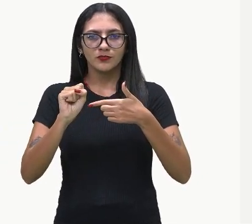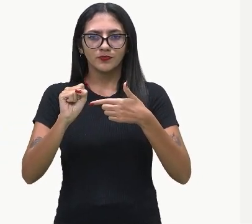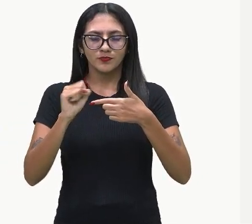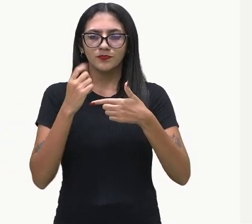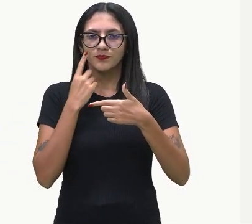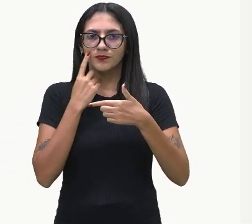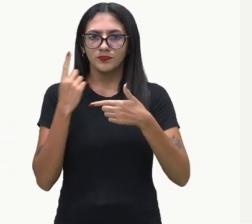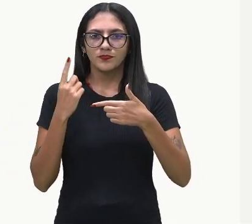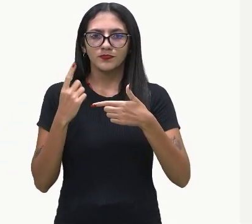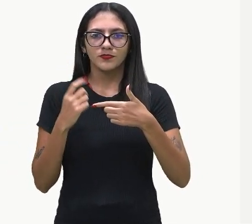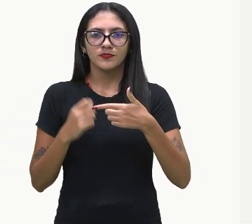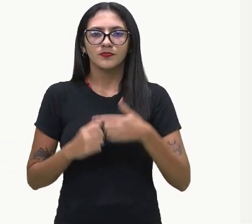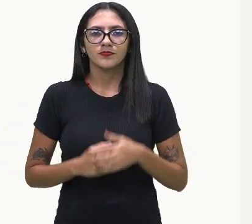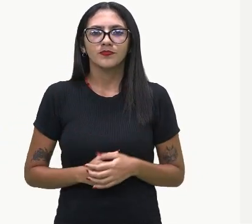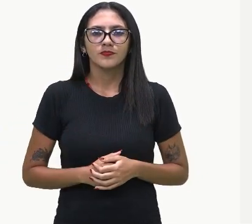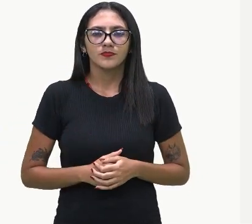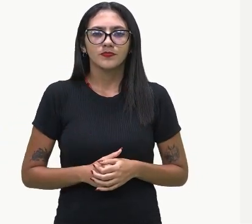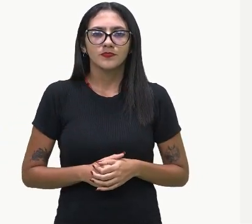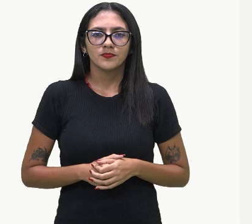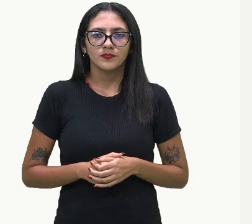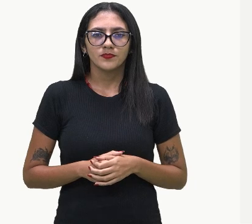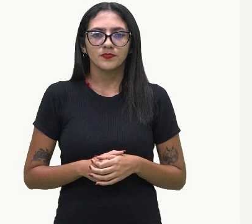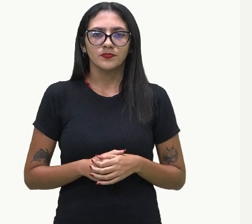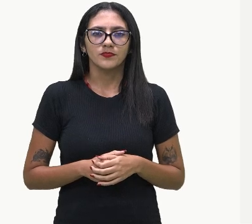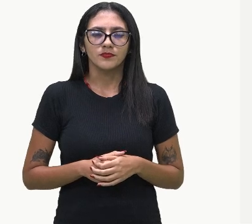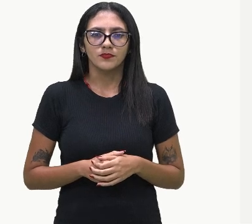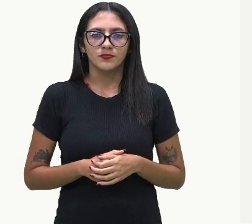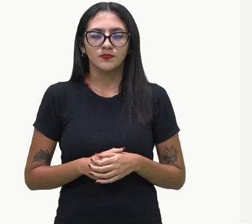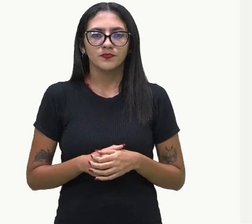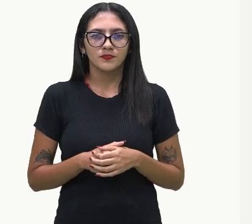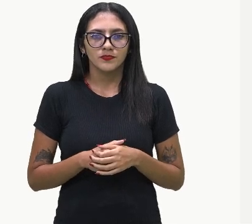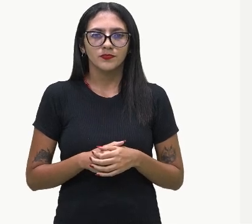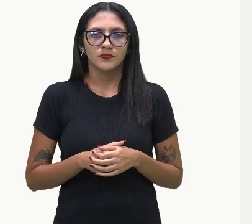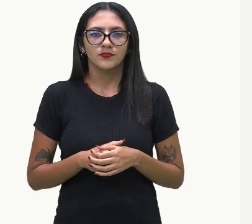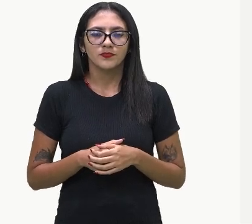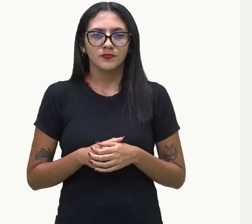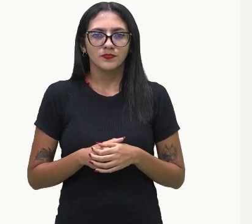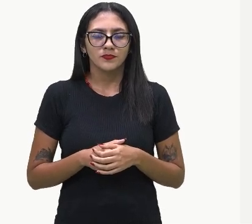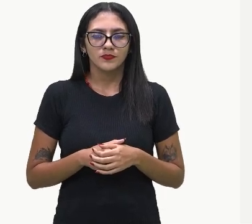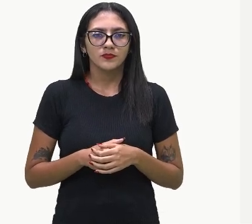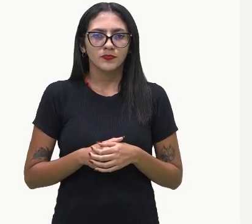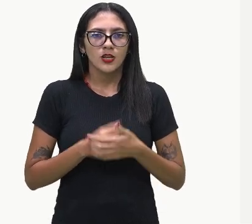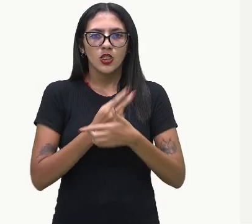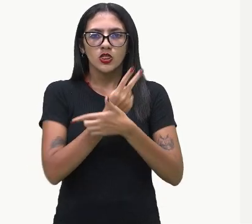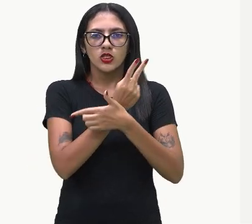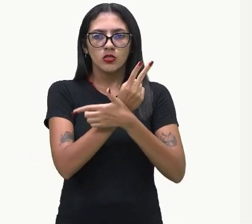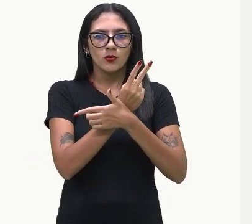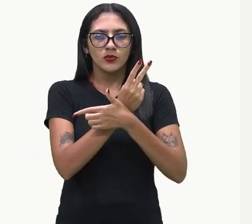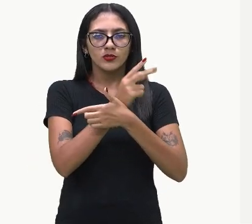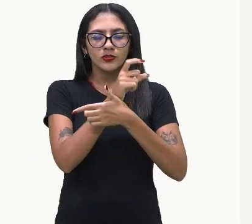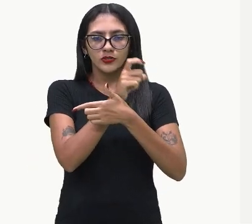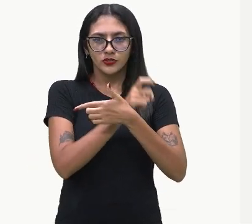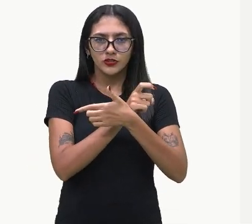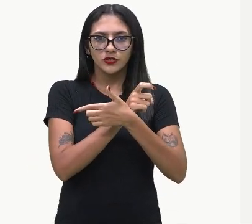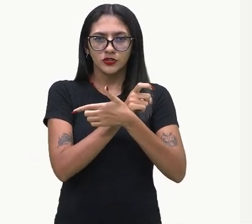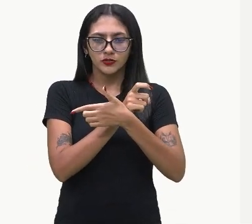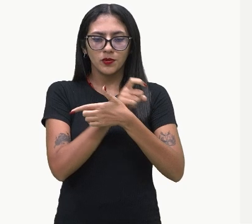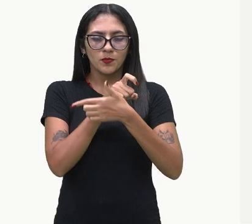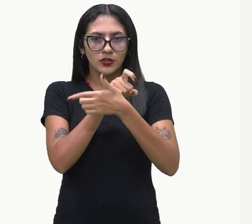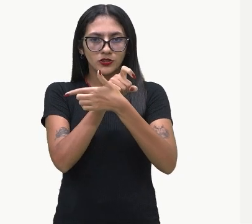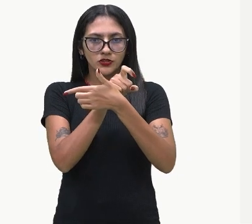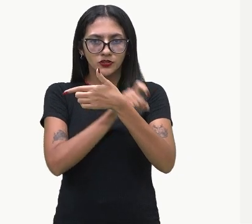e P. E agora a gente tem, ó, 2x está para